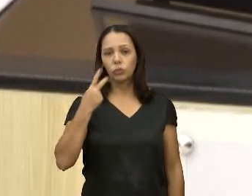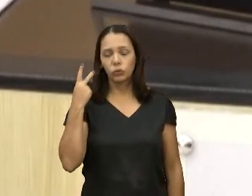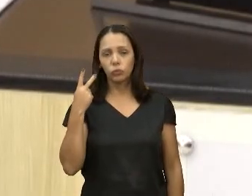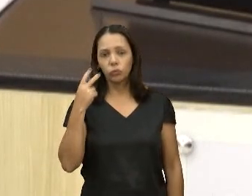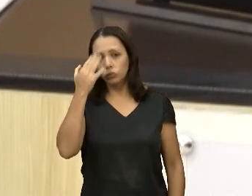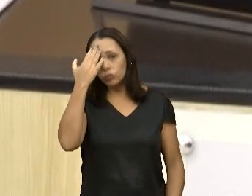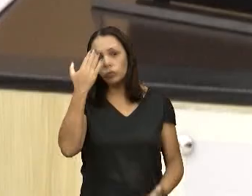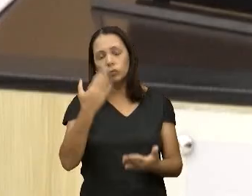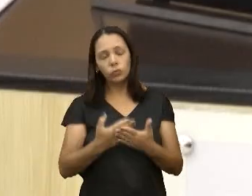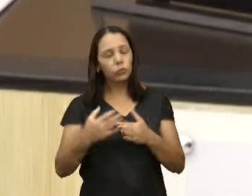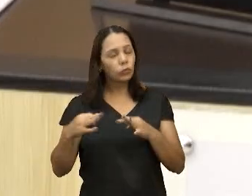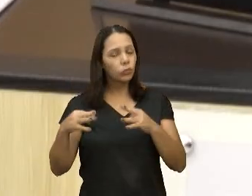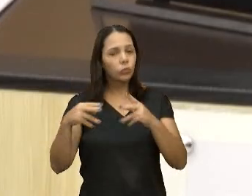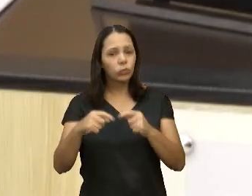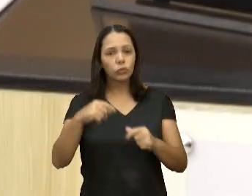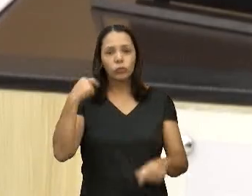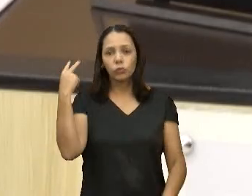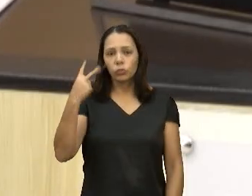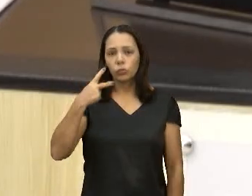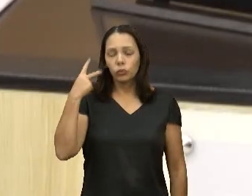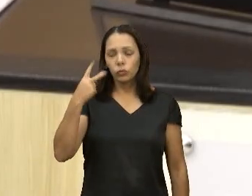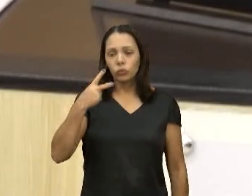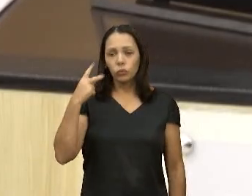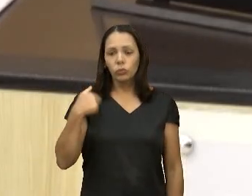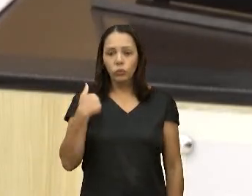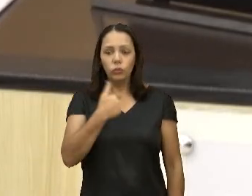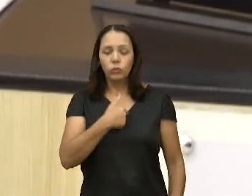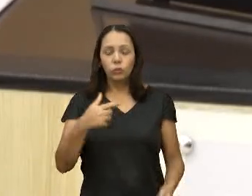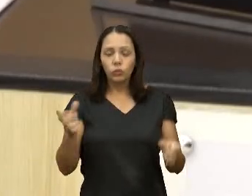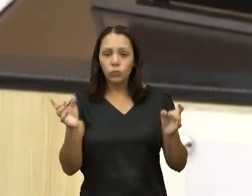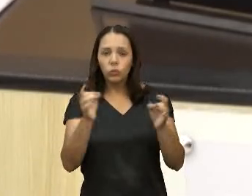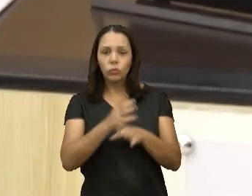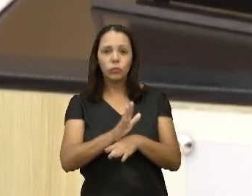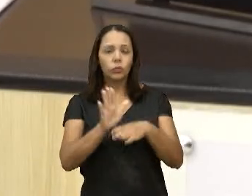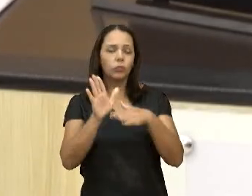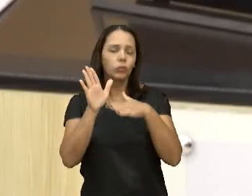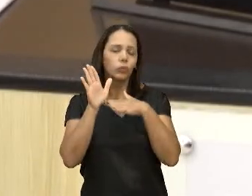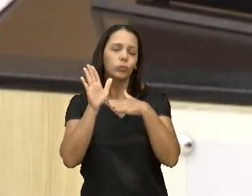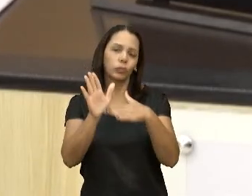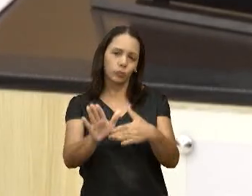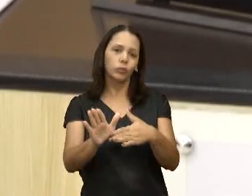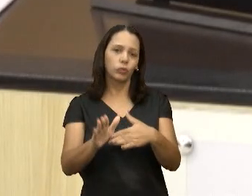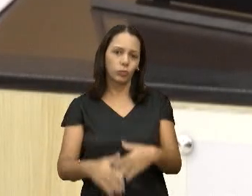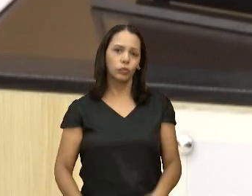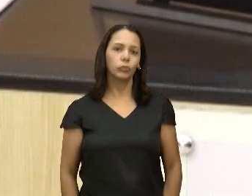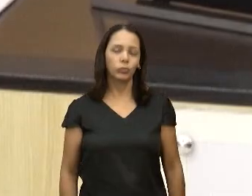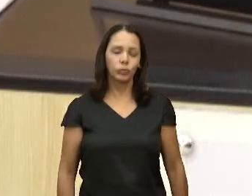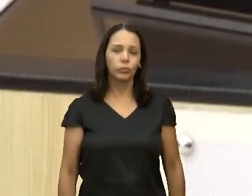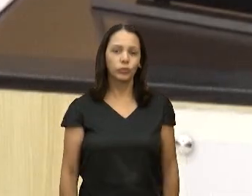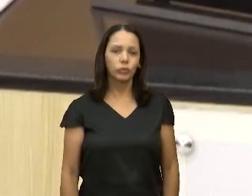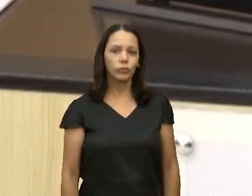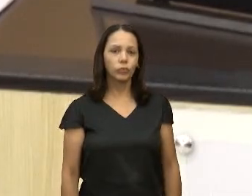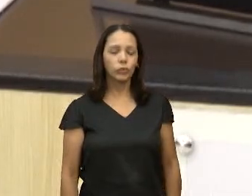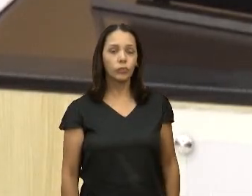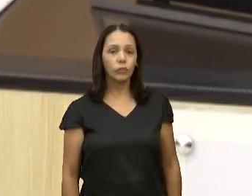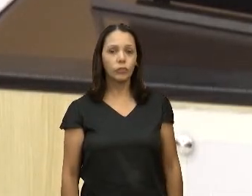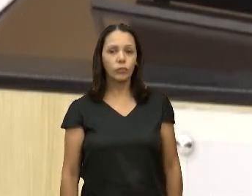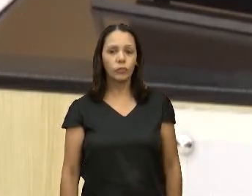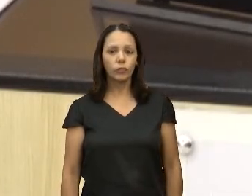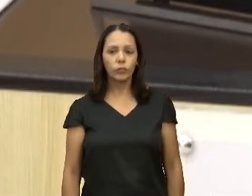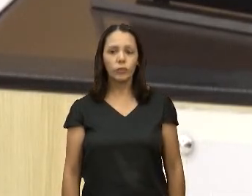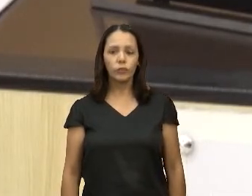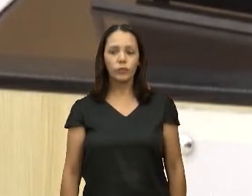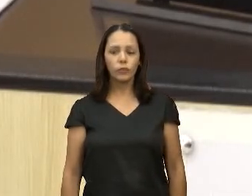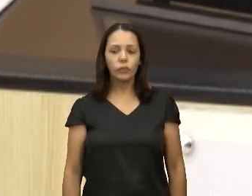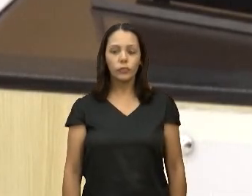Contem com todos os vereadores que estamos aqui de portas abertas para vocês, para o que puder